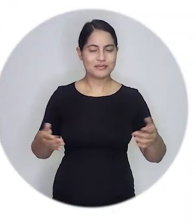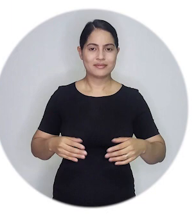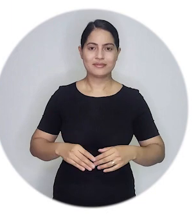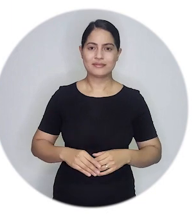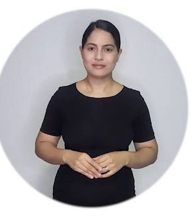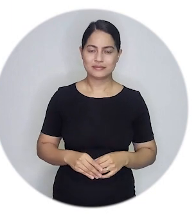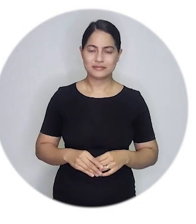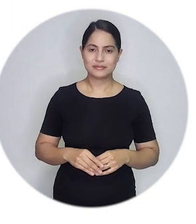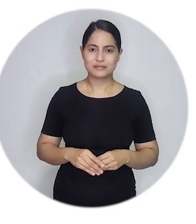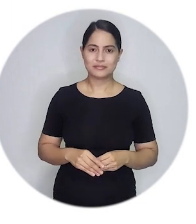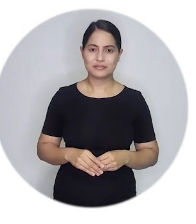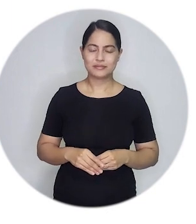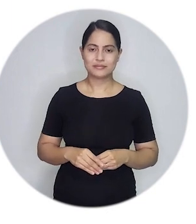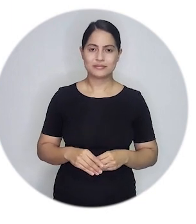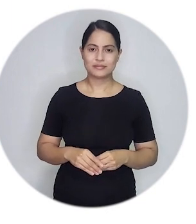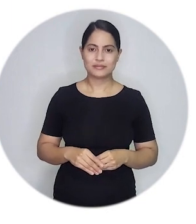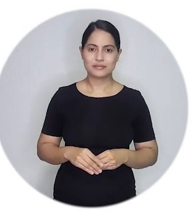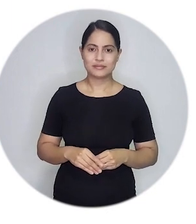acessar